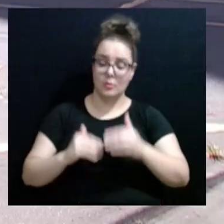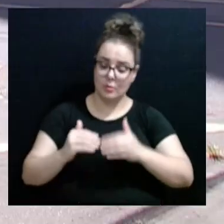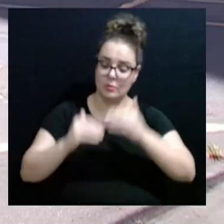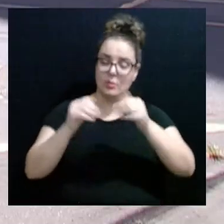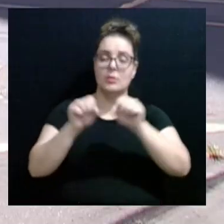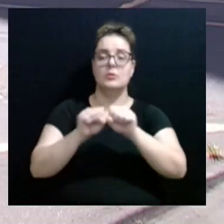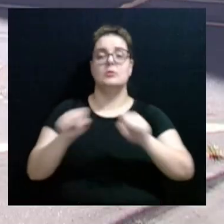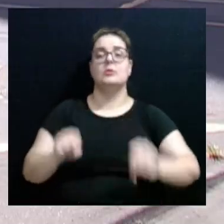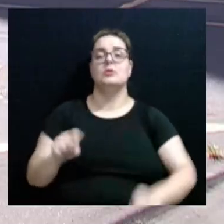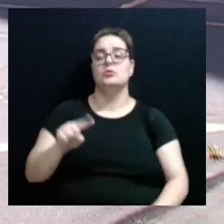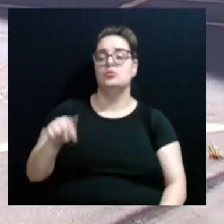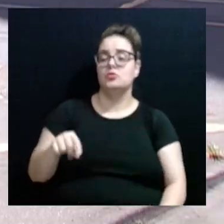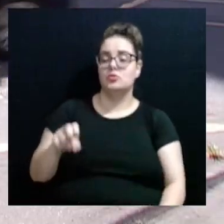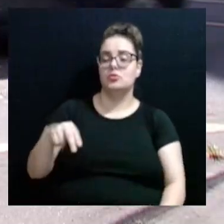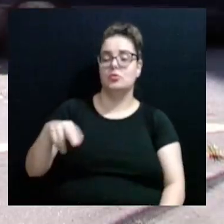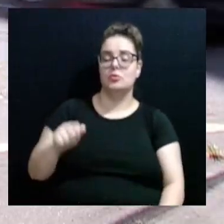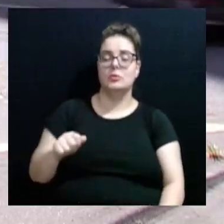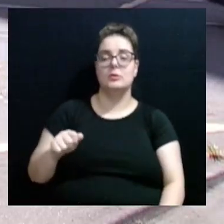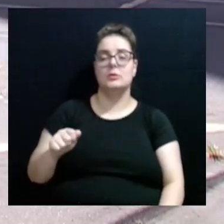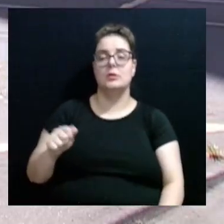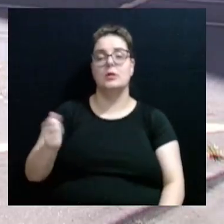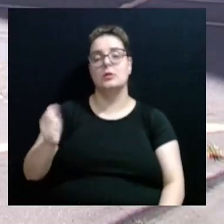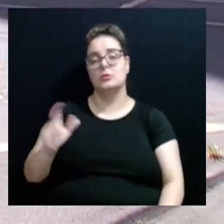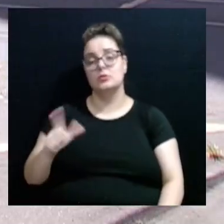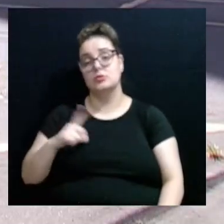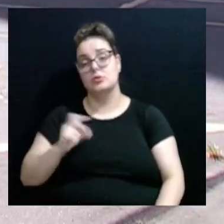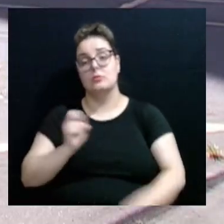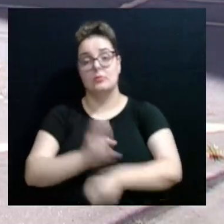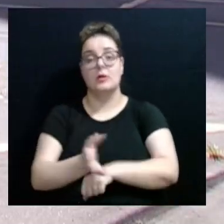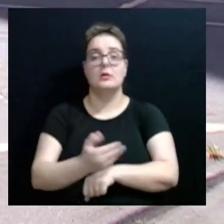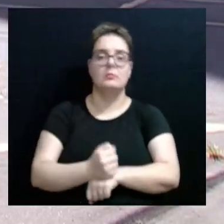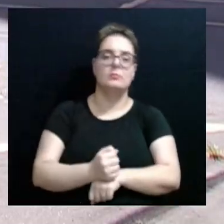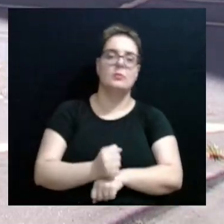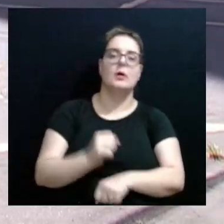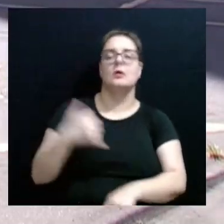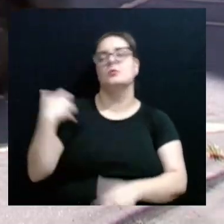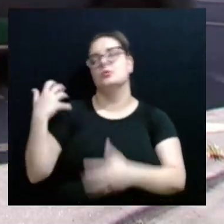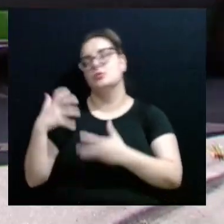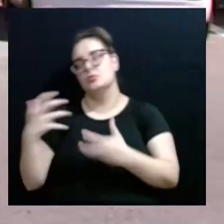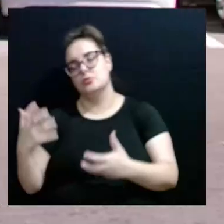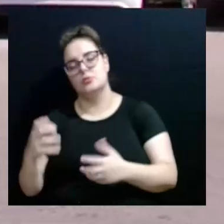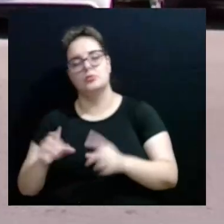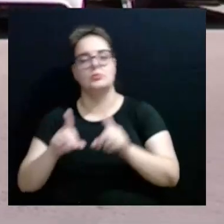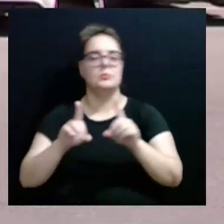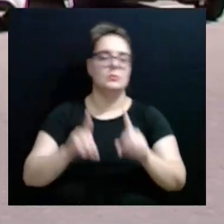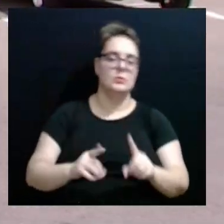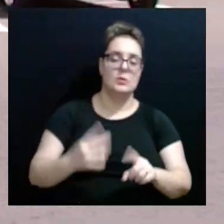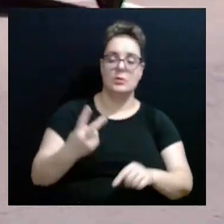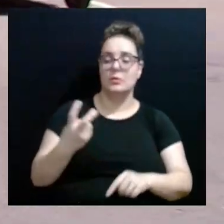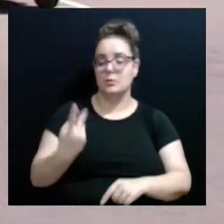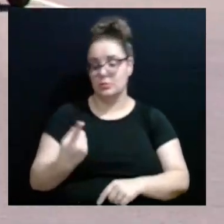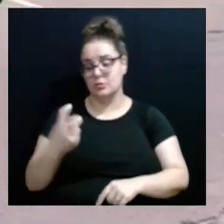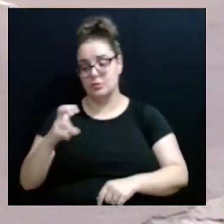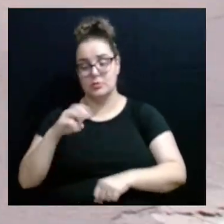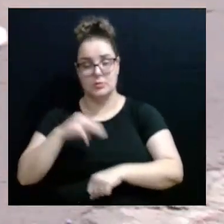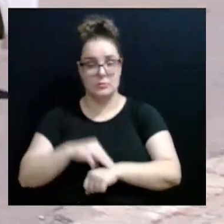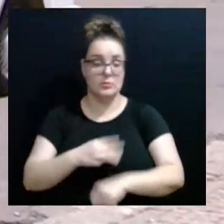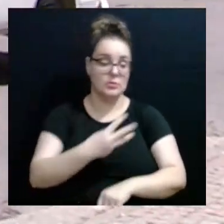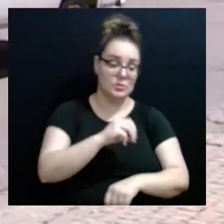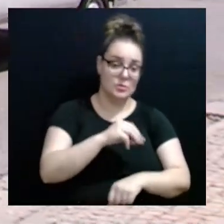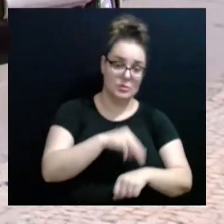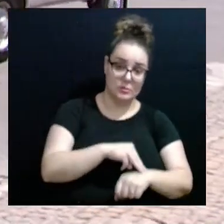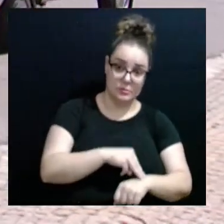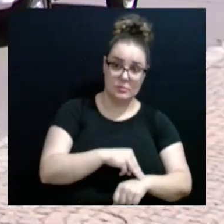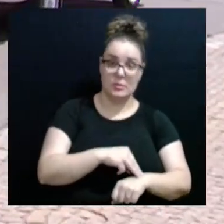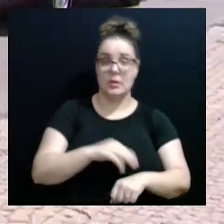existiam vagas pré-existentes, que é a vaga de idoso, deficiente, vaga de 15 minutos, de 30 minutos, carga e descarga, tá?